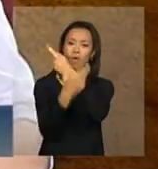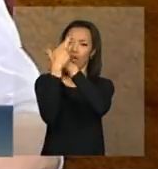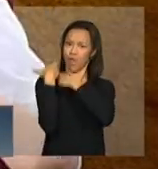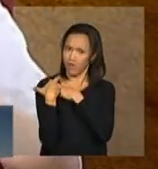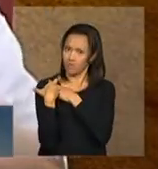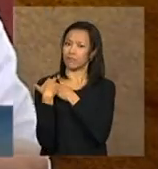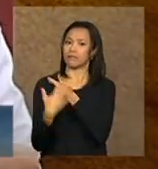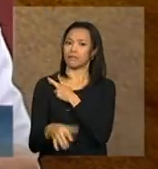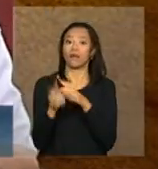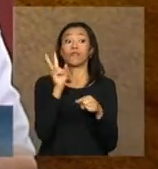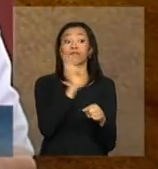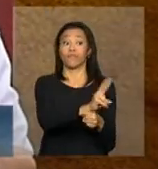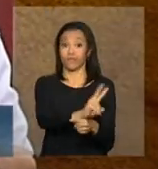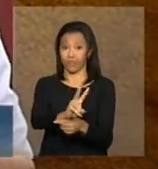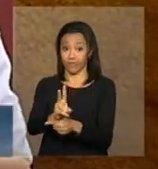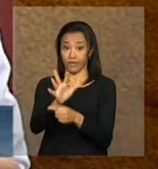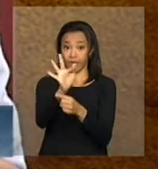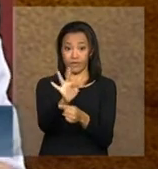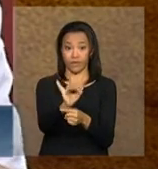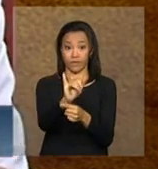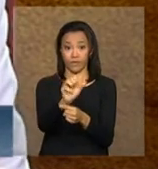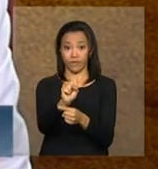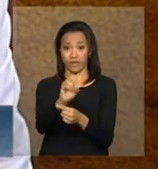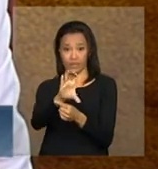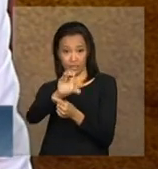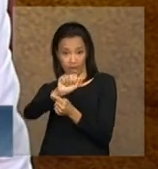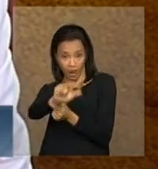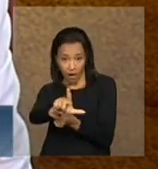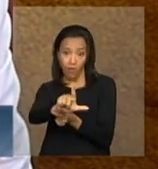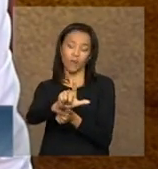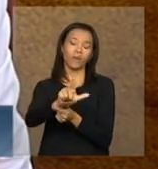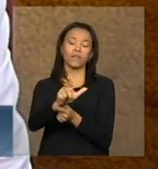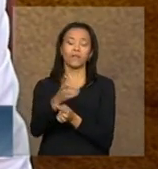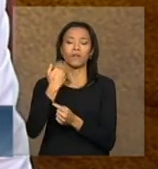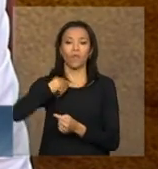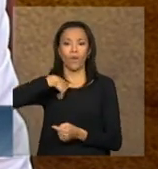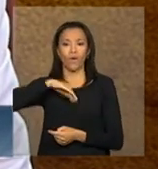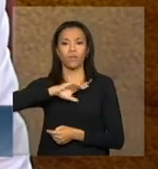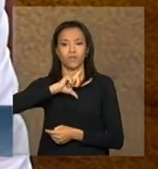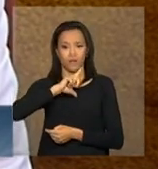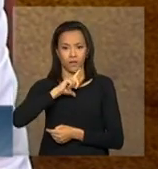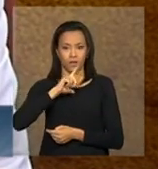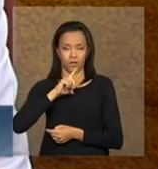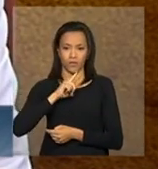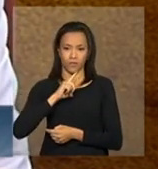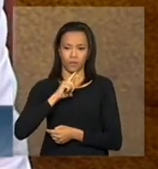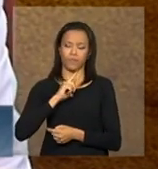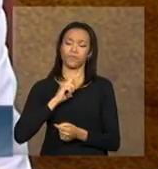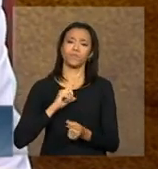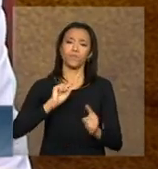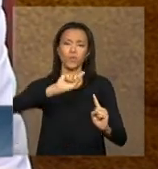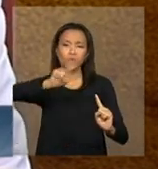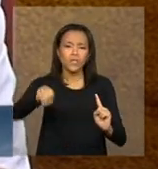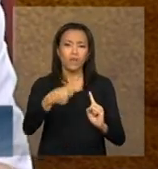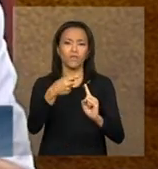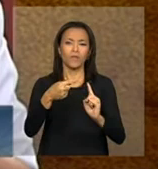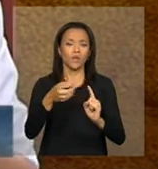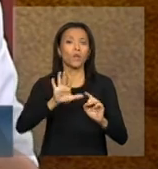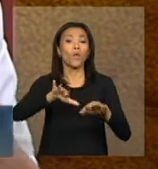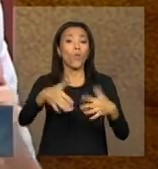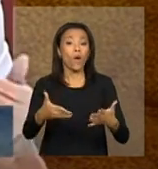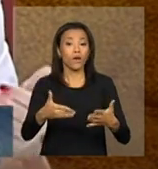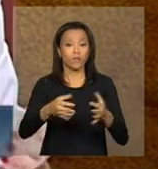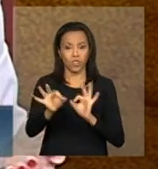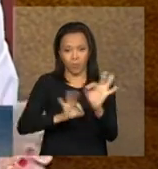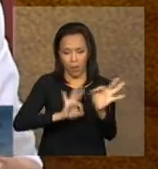Então, assim, nós temos o desafio na SOF de quando elaboramos o orçamento ou